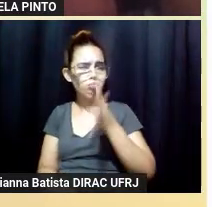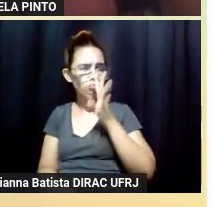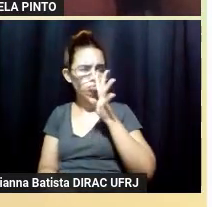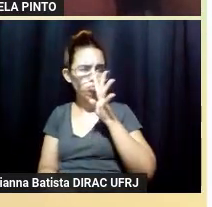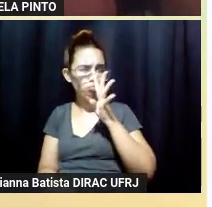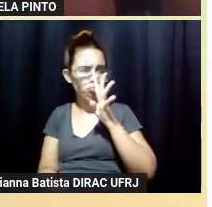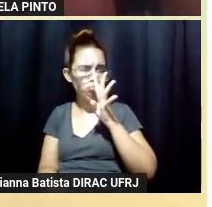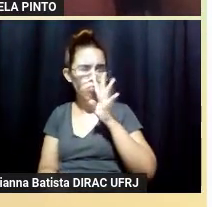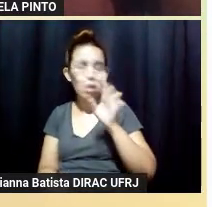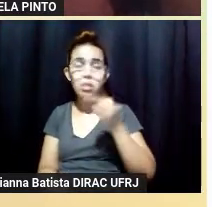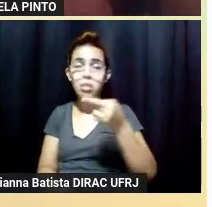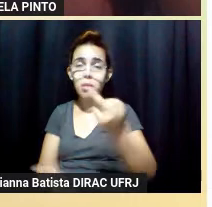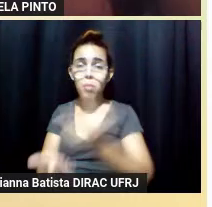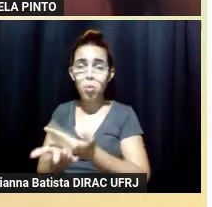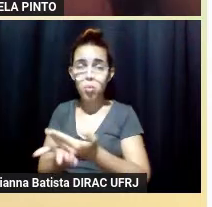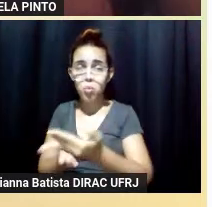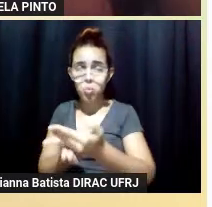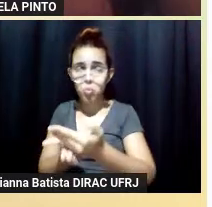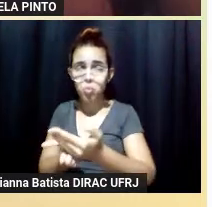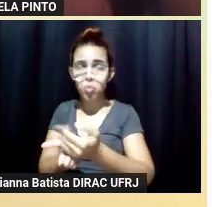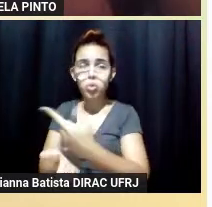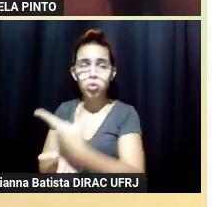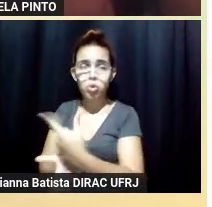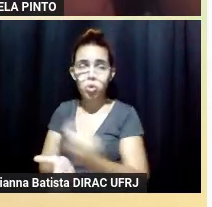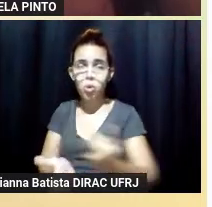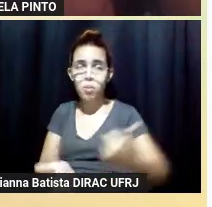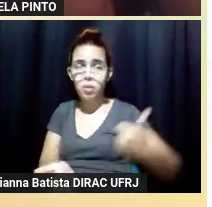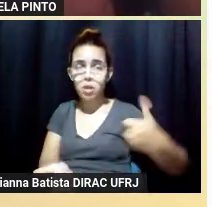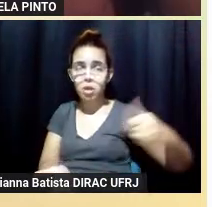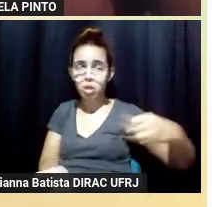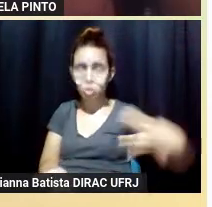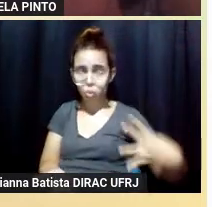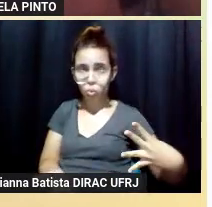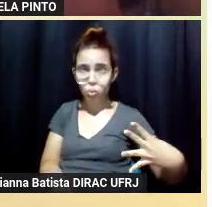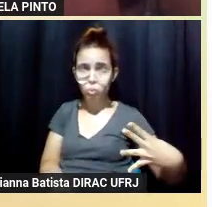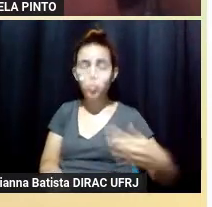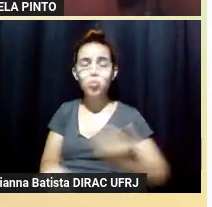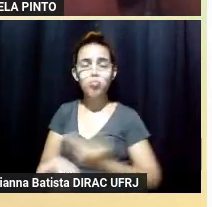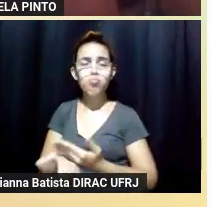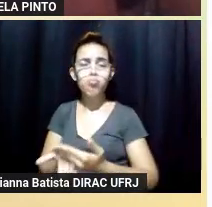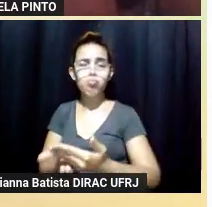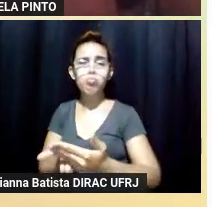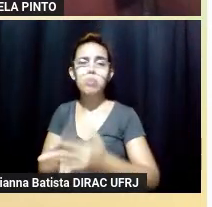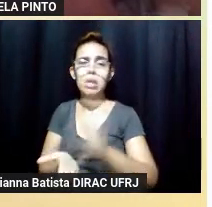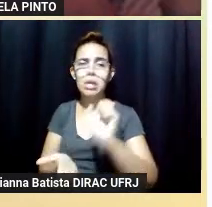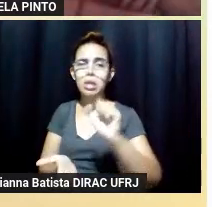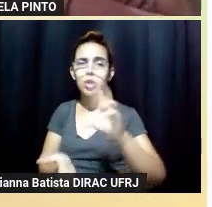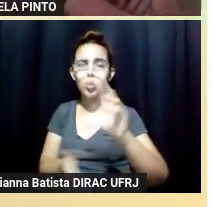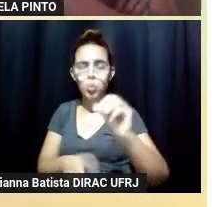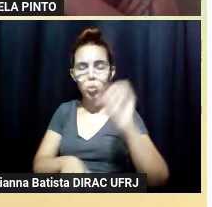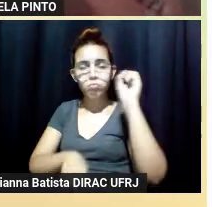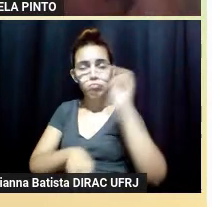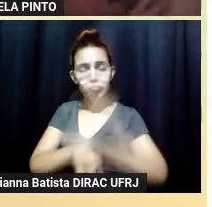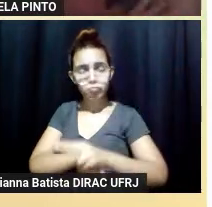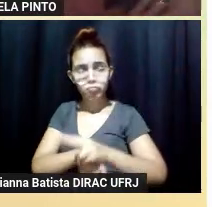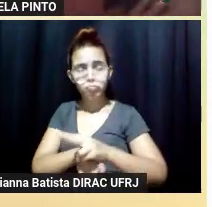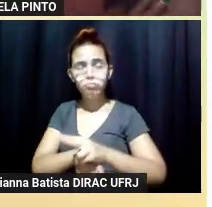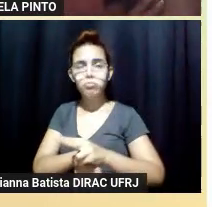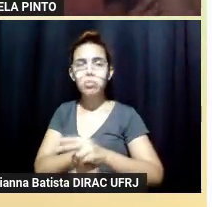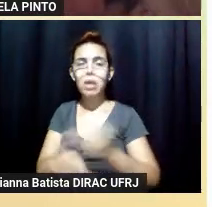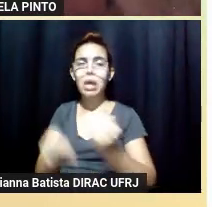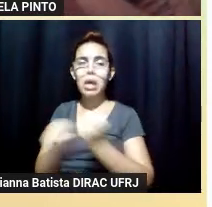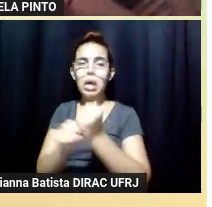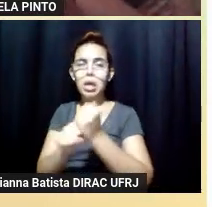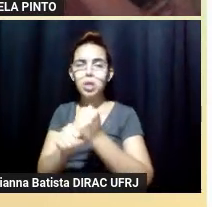eu comecei formalmente como aluna, mas 2015, aí cursei o